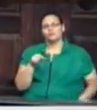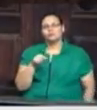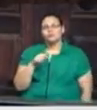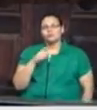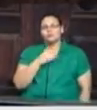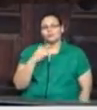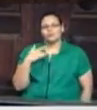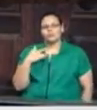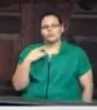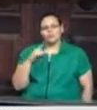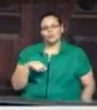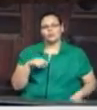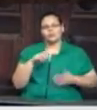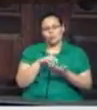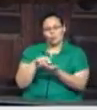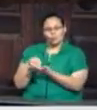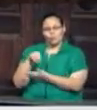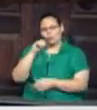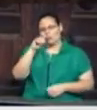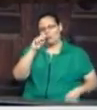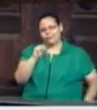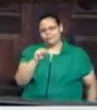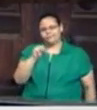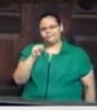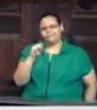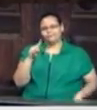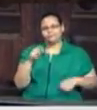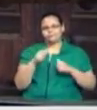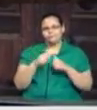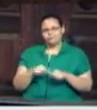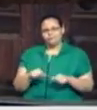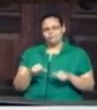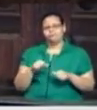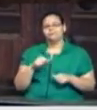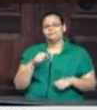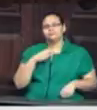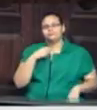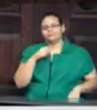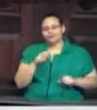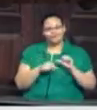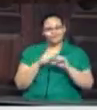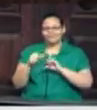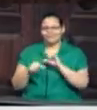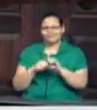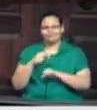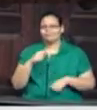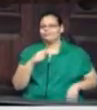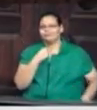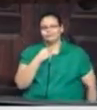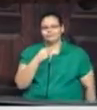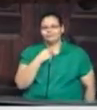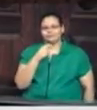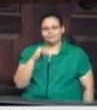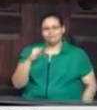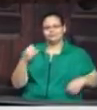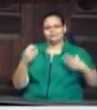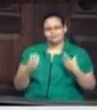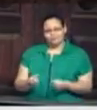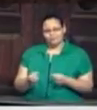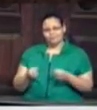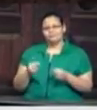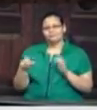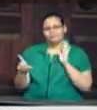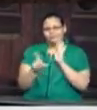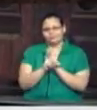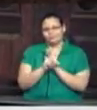Esse aumento com as OS fica impedido de ser modificado se é aprovada